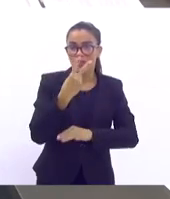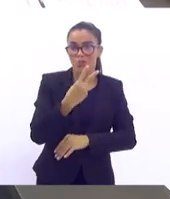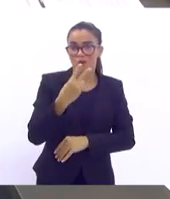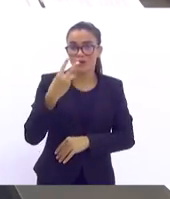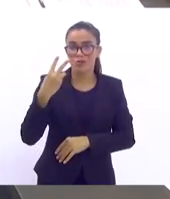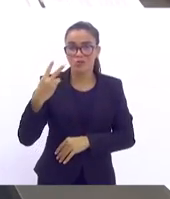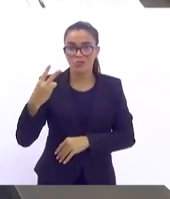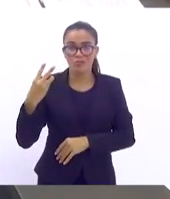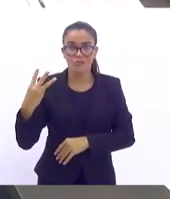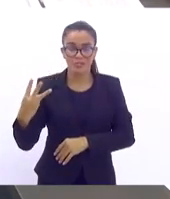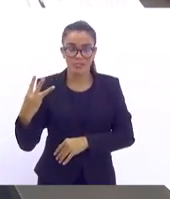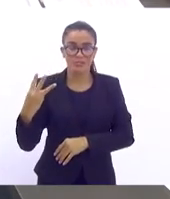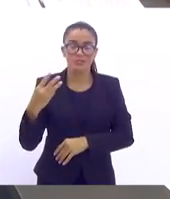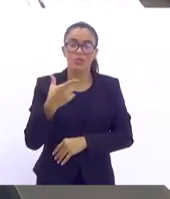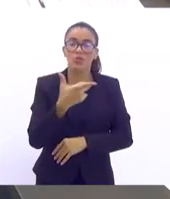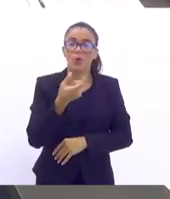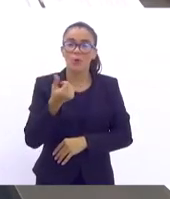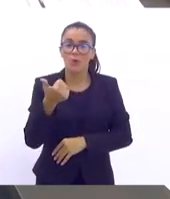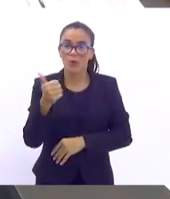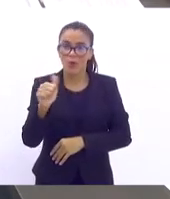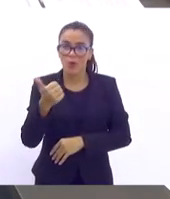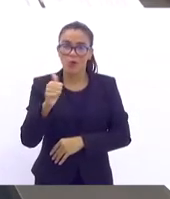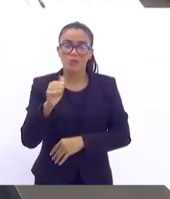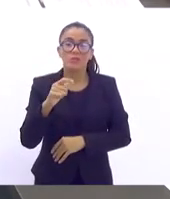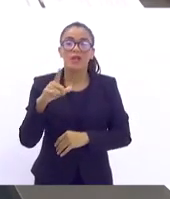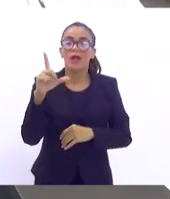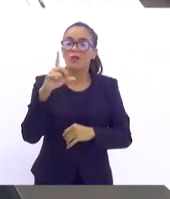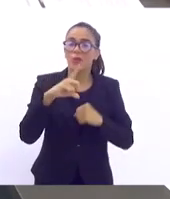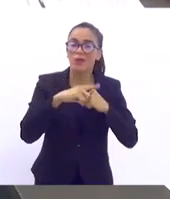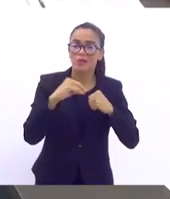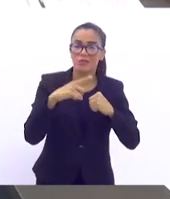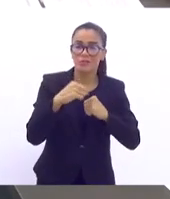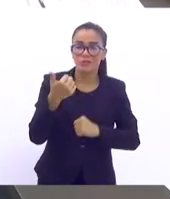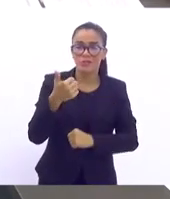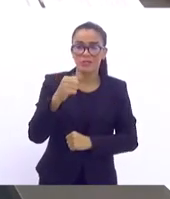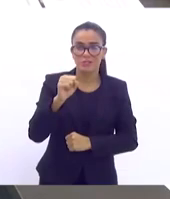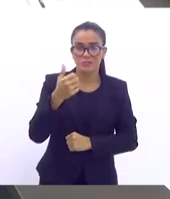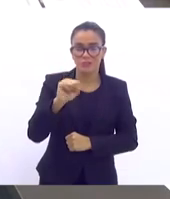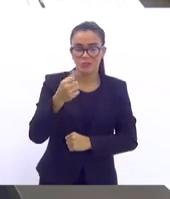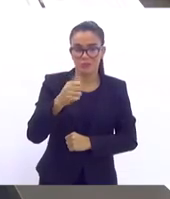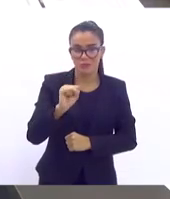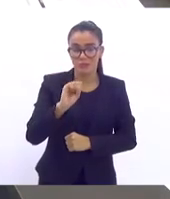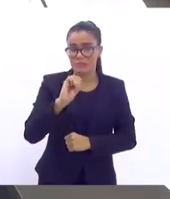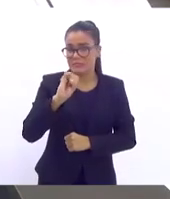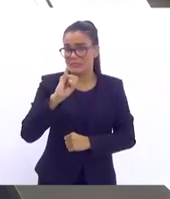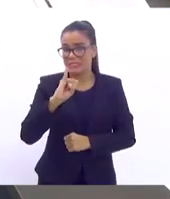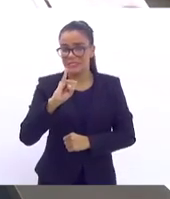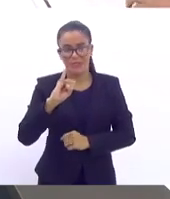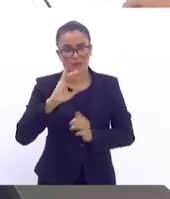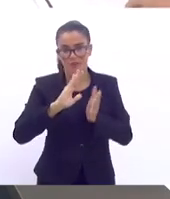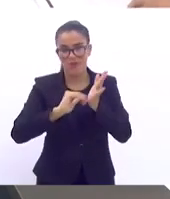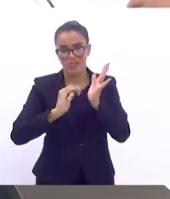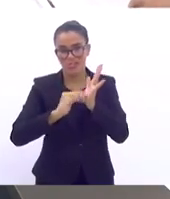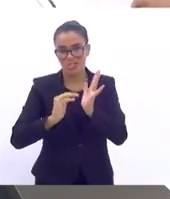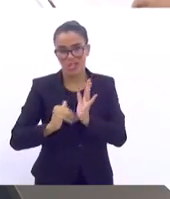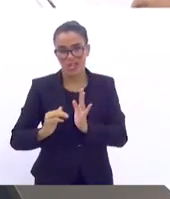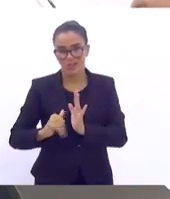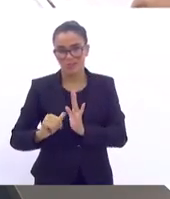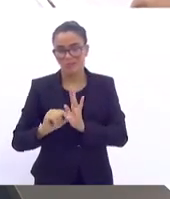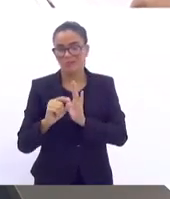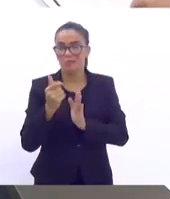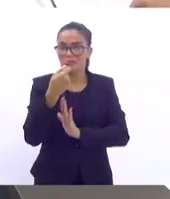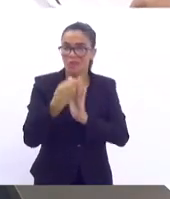2011 que tá no 18 se não foi suprimido lá na na substitutivo